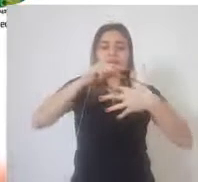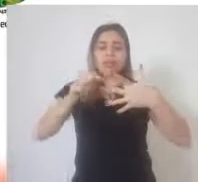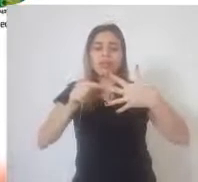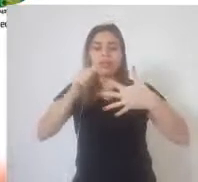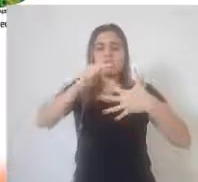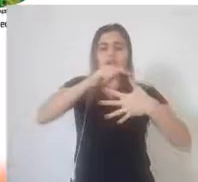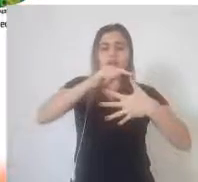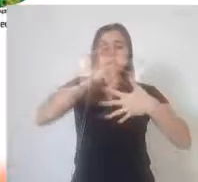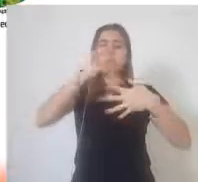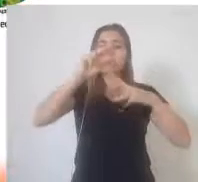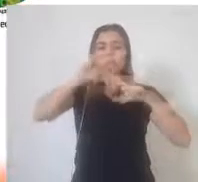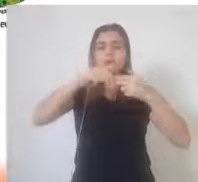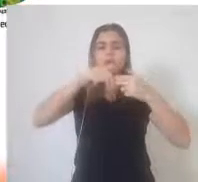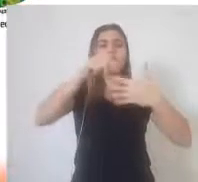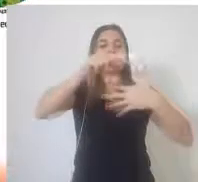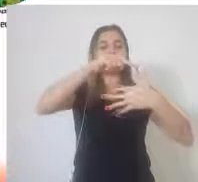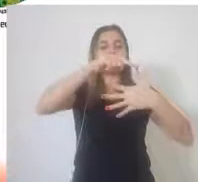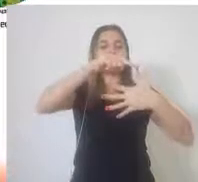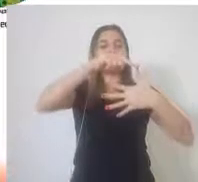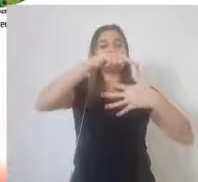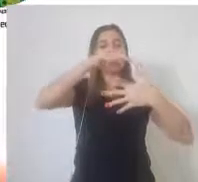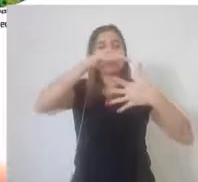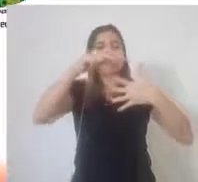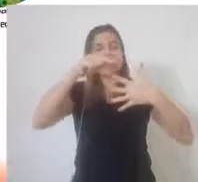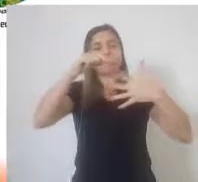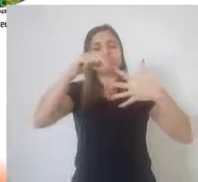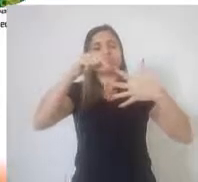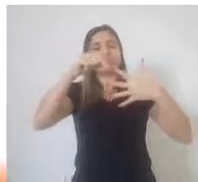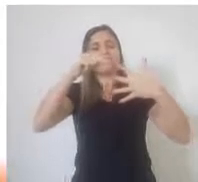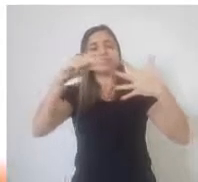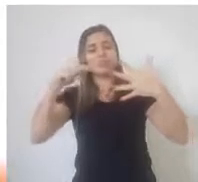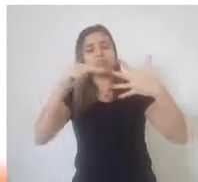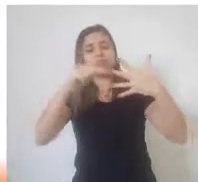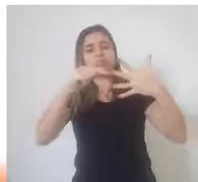um nível e outro, tá certo?